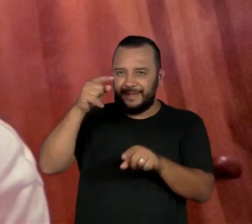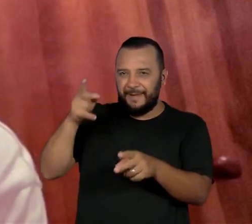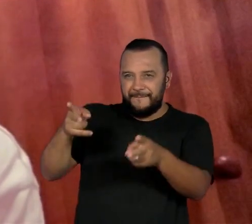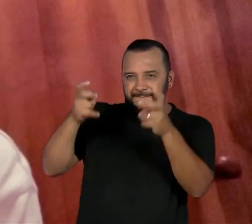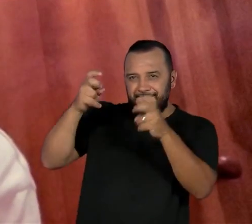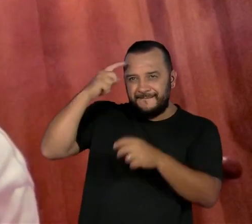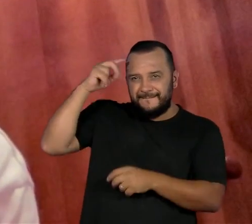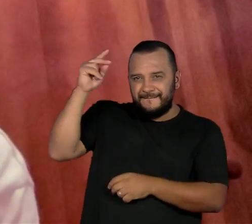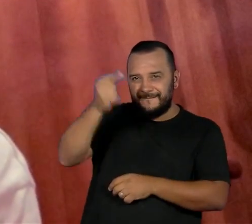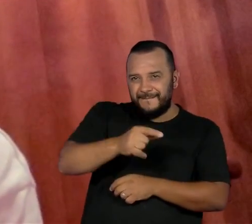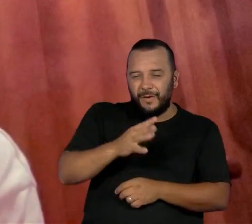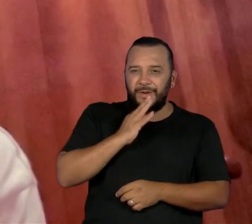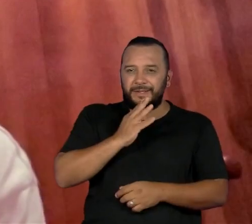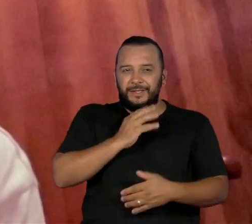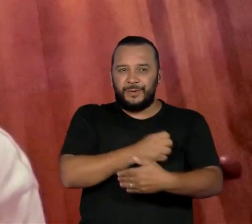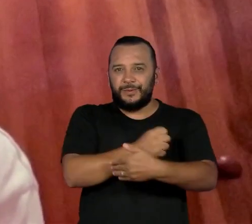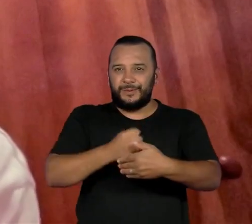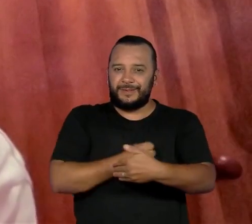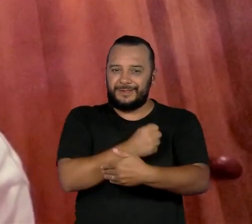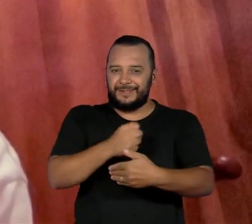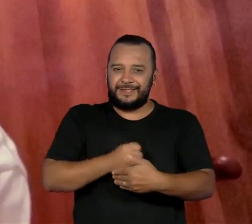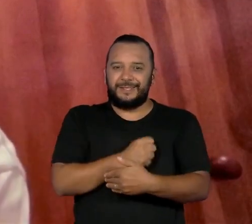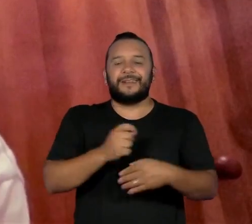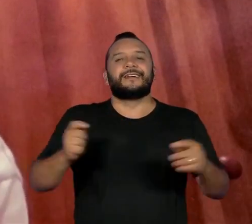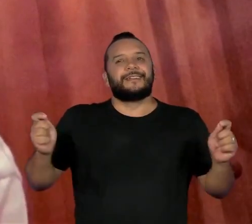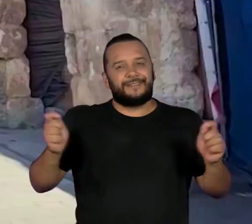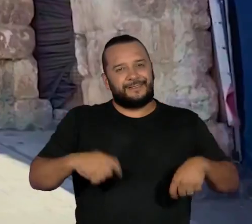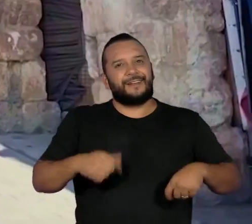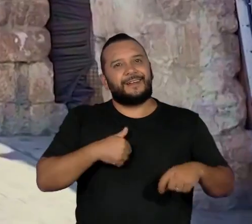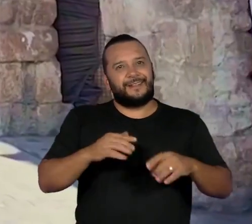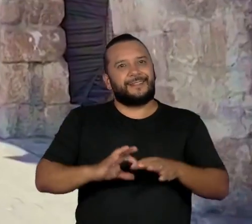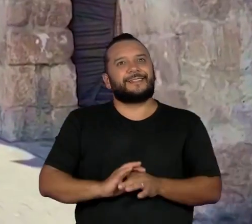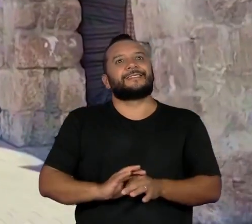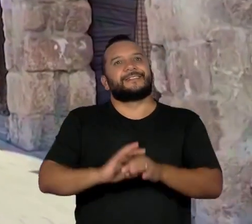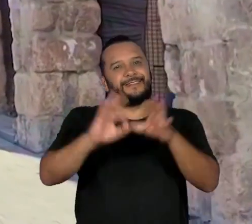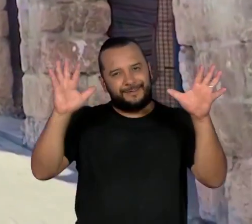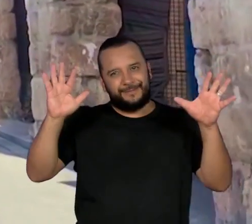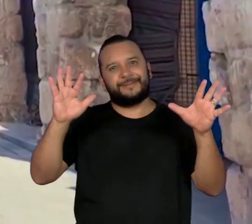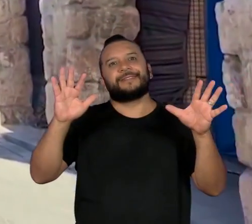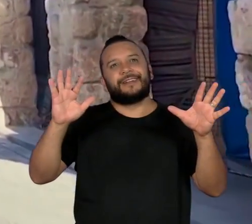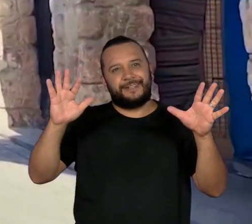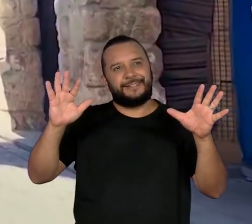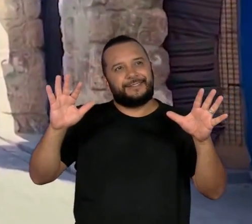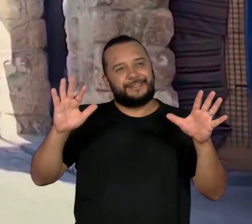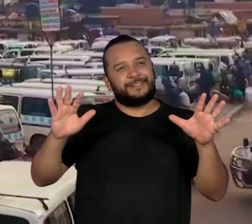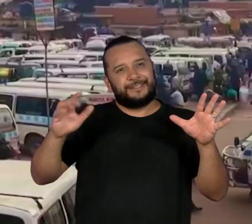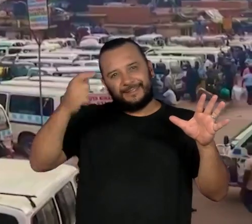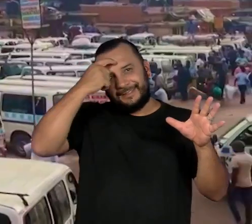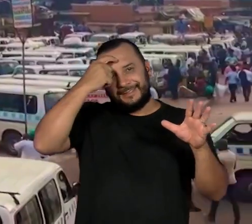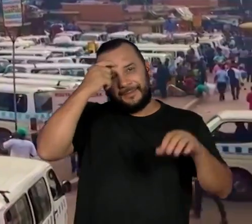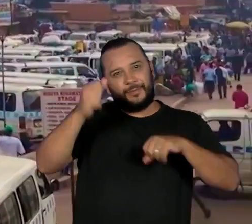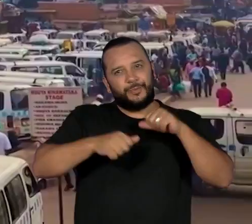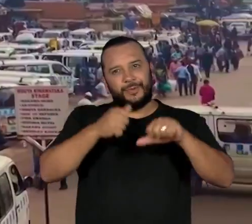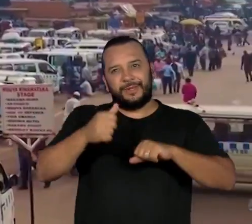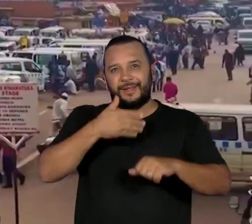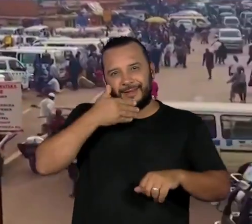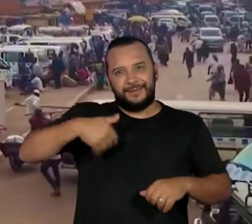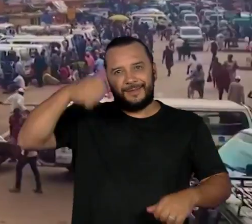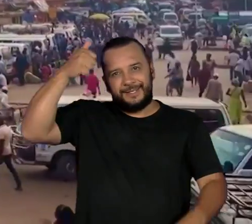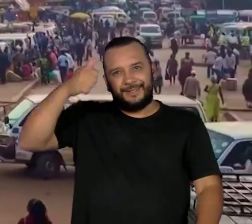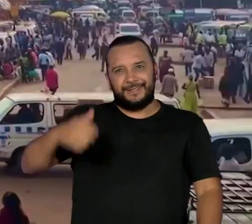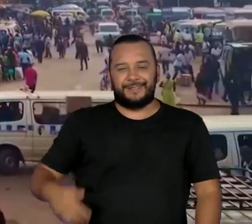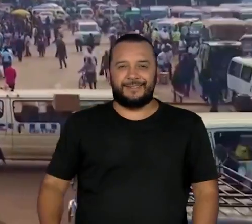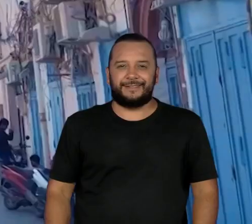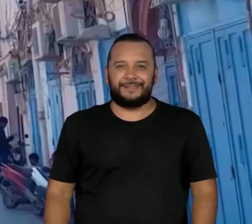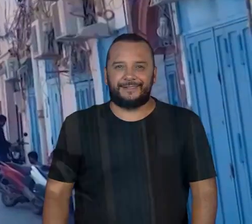conhecer culinárias. Então, quando a gente nos permite a ter essa liberdade, a gente começa a mudar para melhor. Vira,